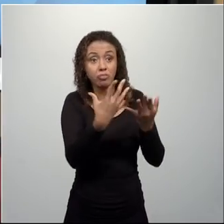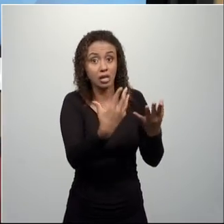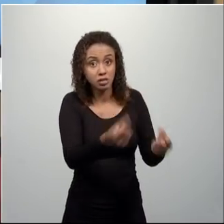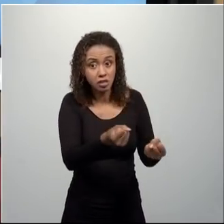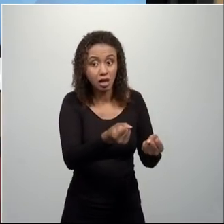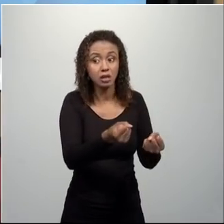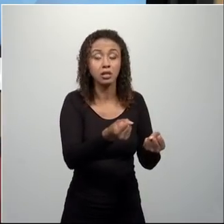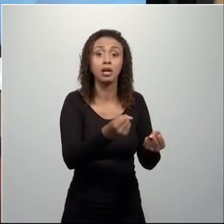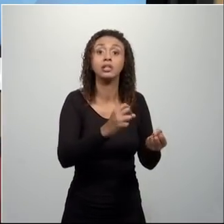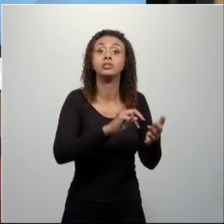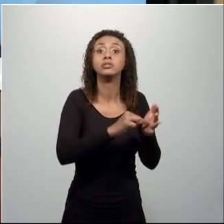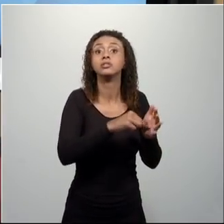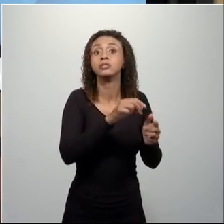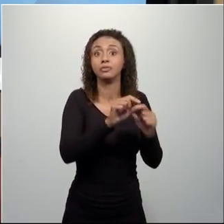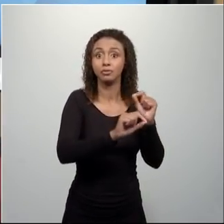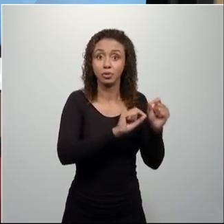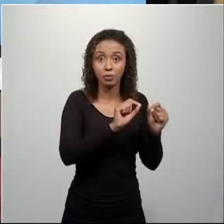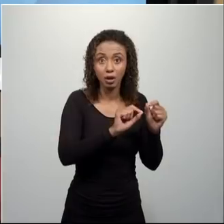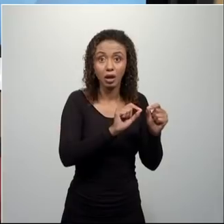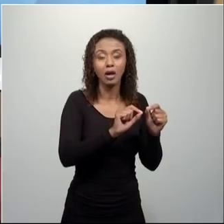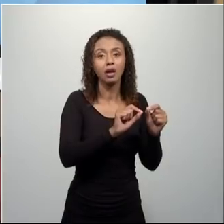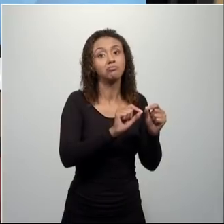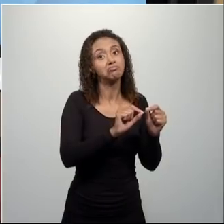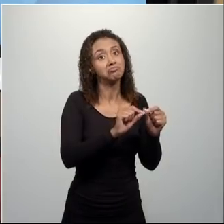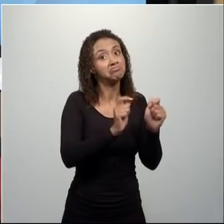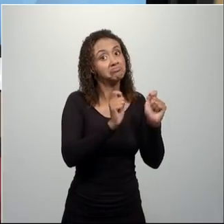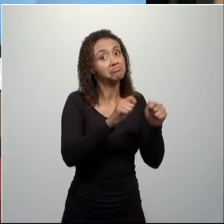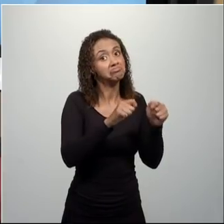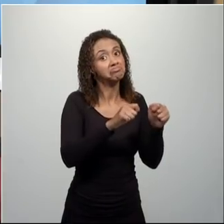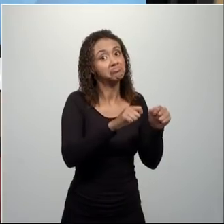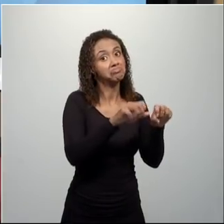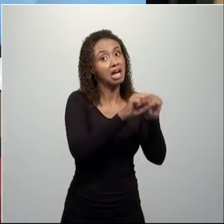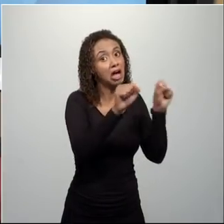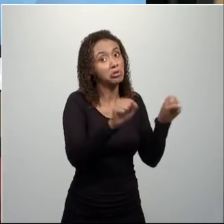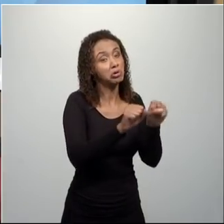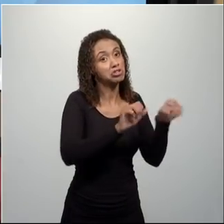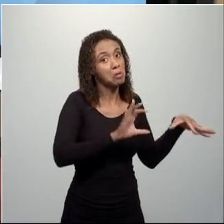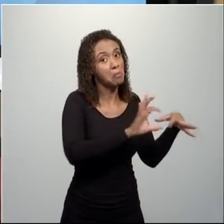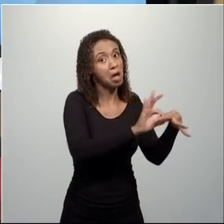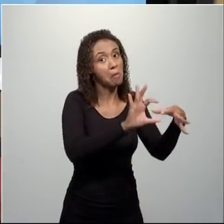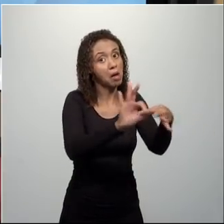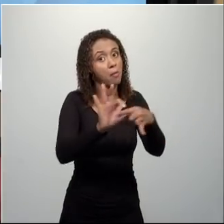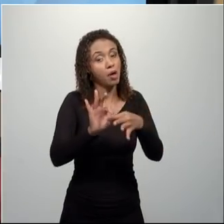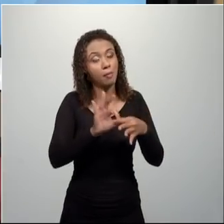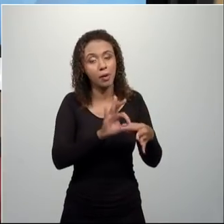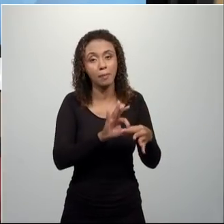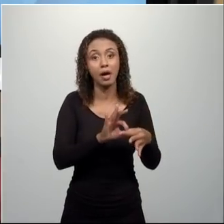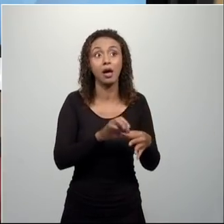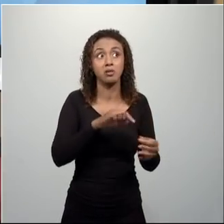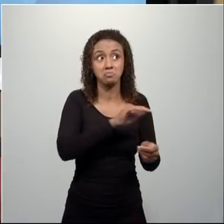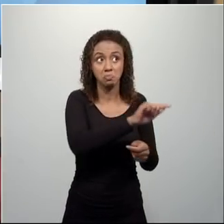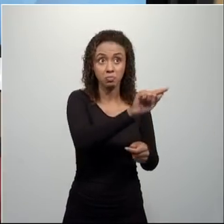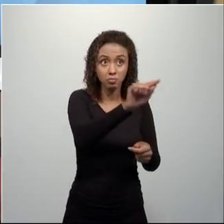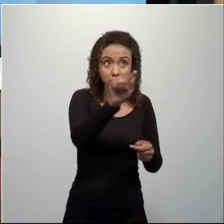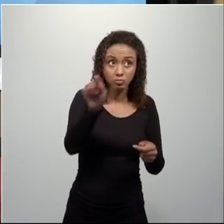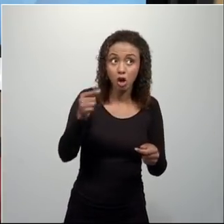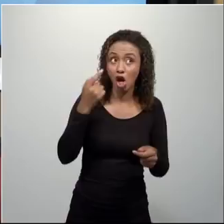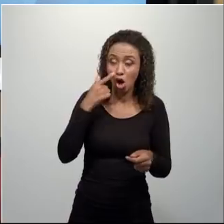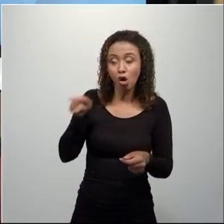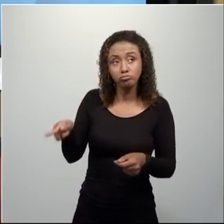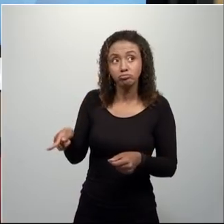de transações avaliadas no sistema quando chega nos usuários nessa informação de a esses dados são